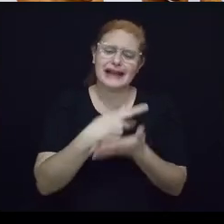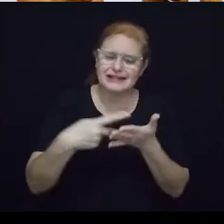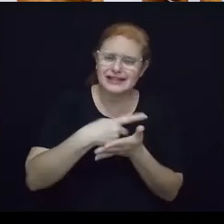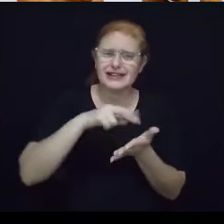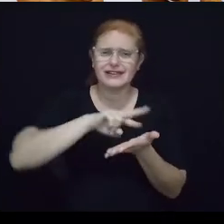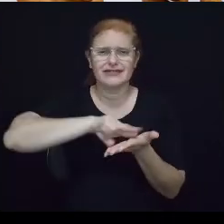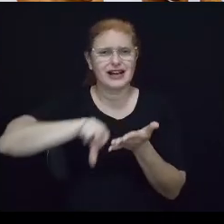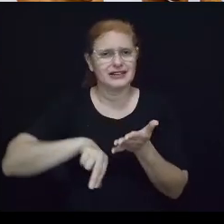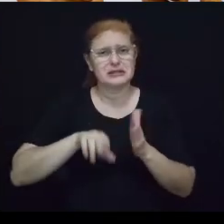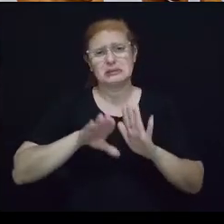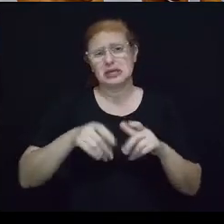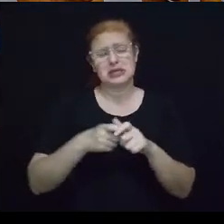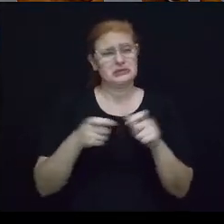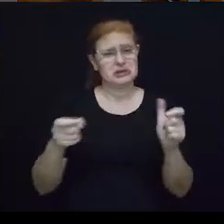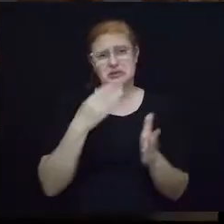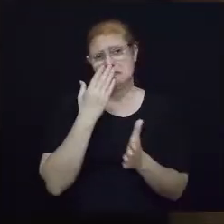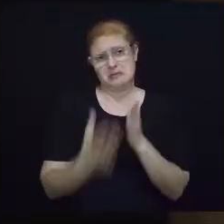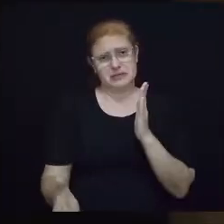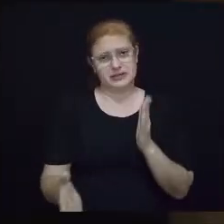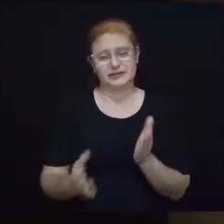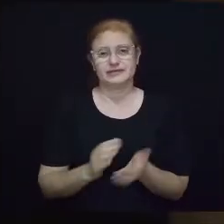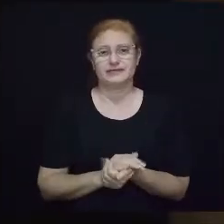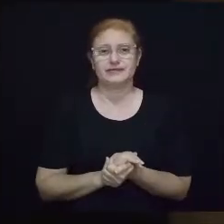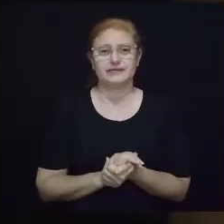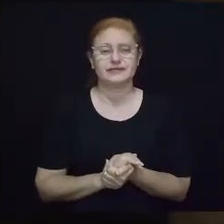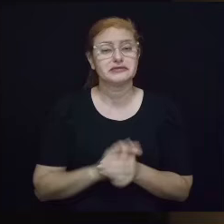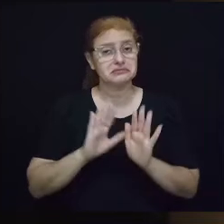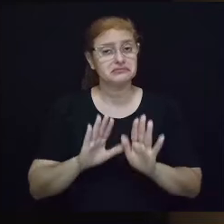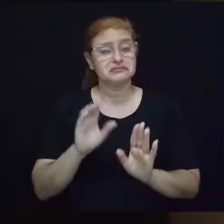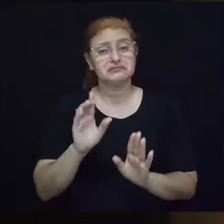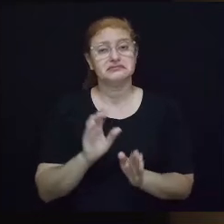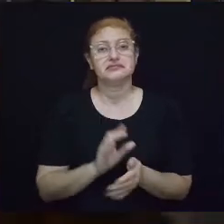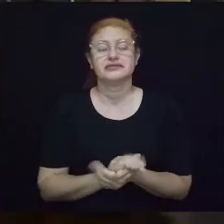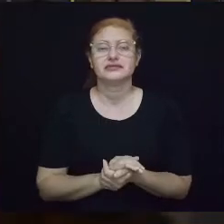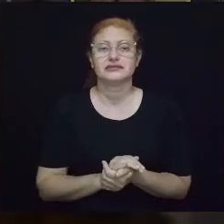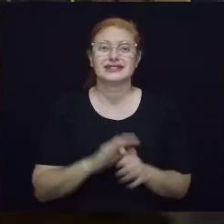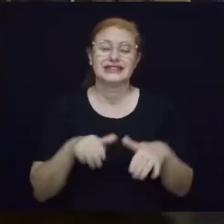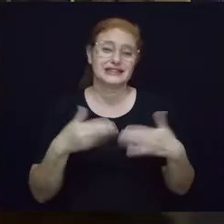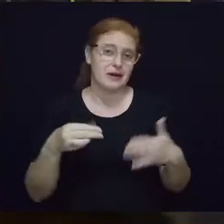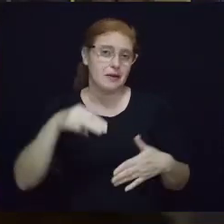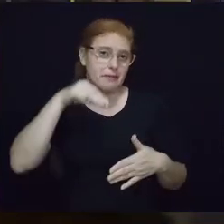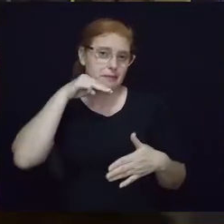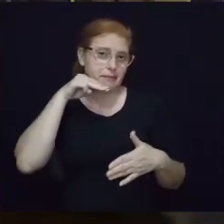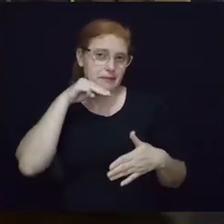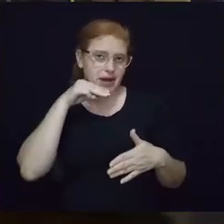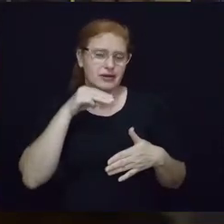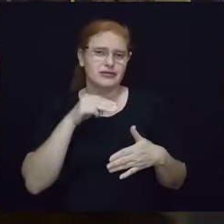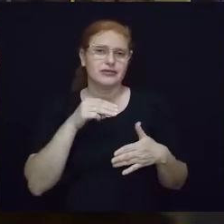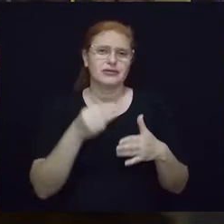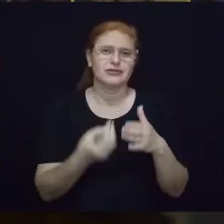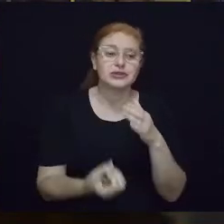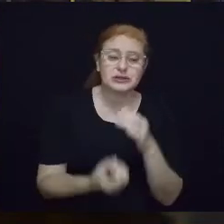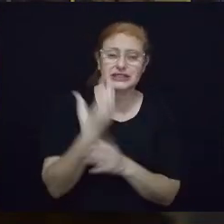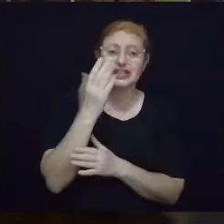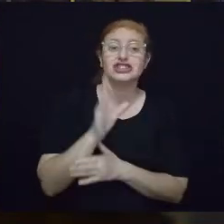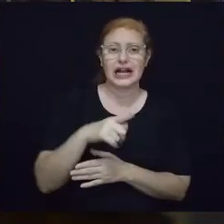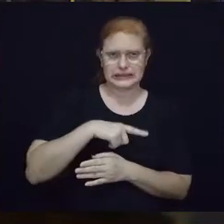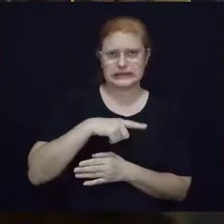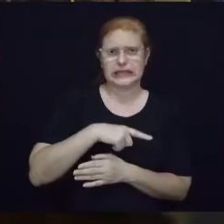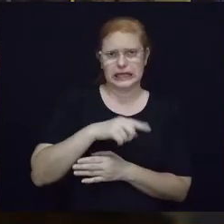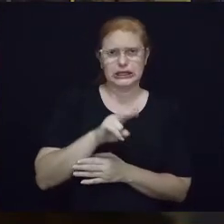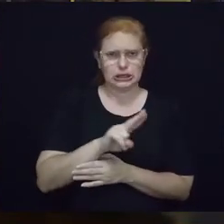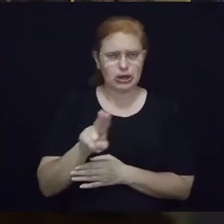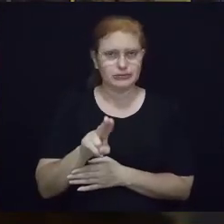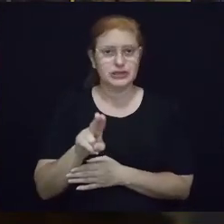vai se perder ali. E Mas, Mauro, quando nasce, já vem com nome? Sim, o nome